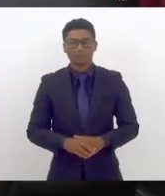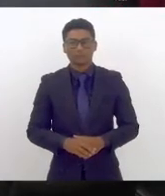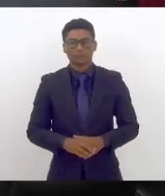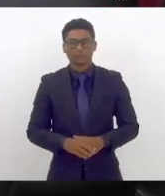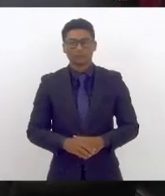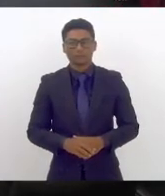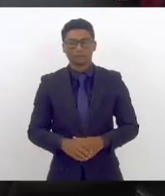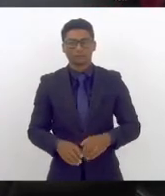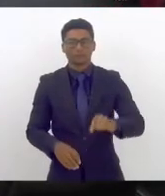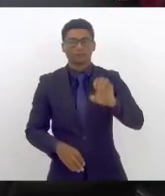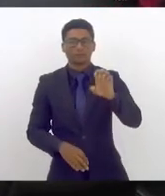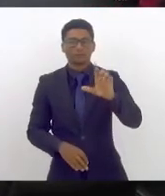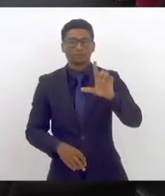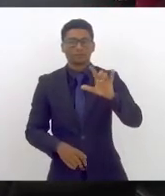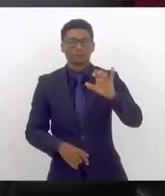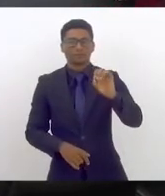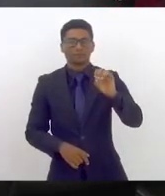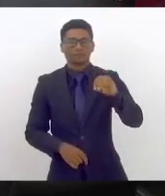Eliomar